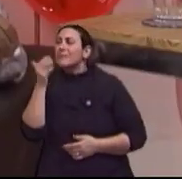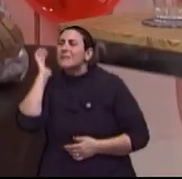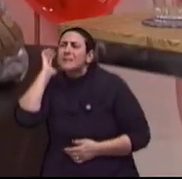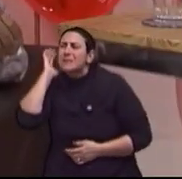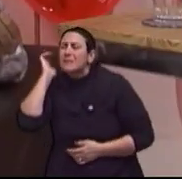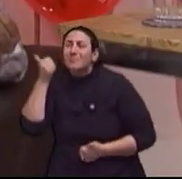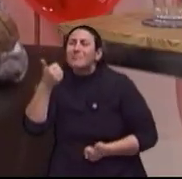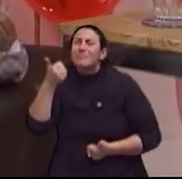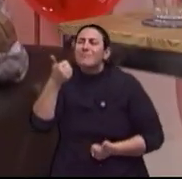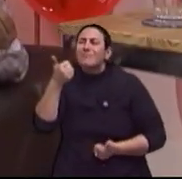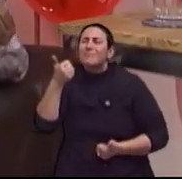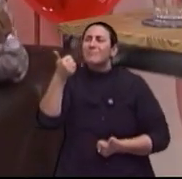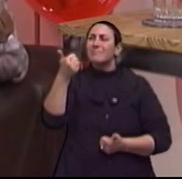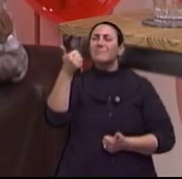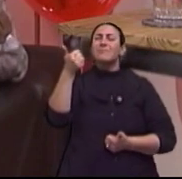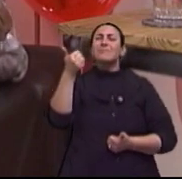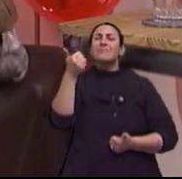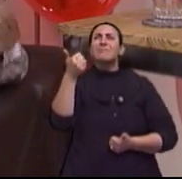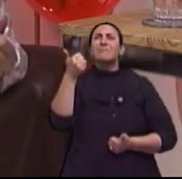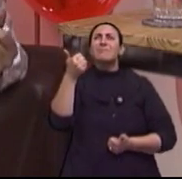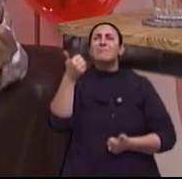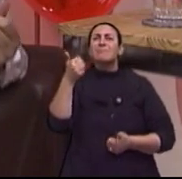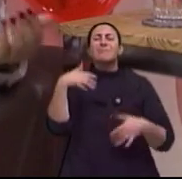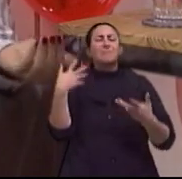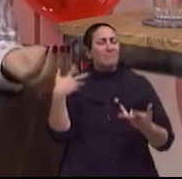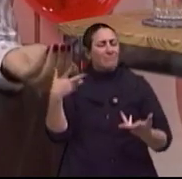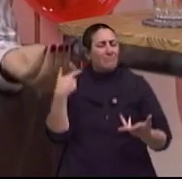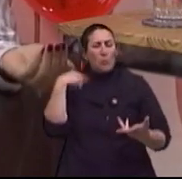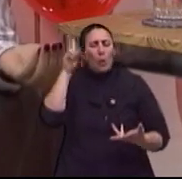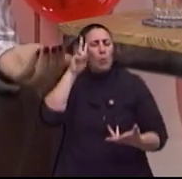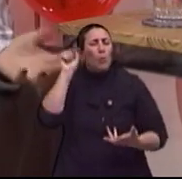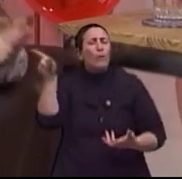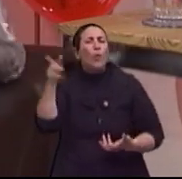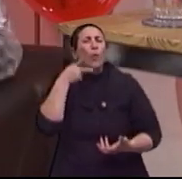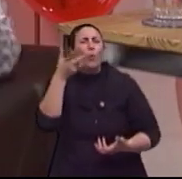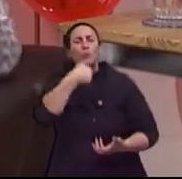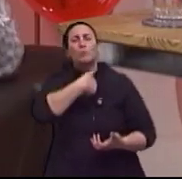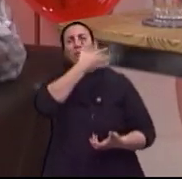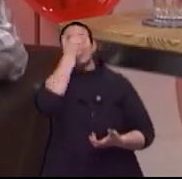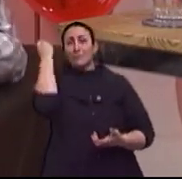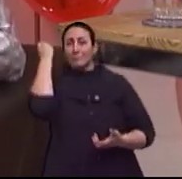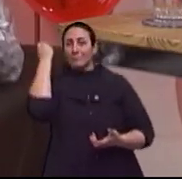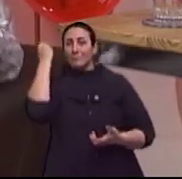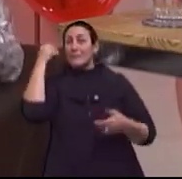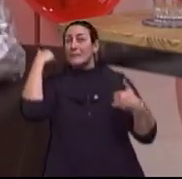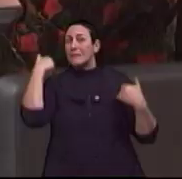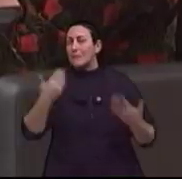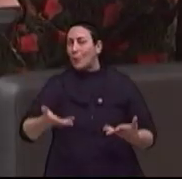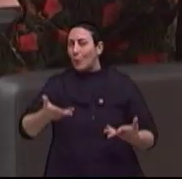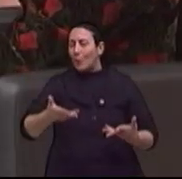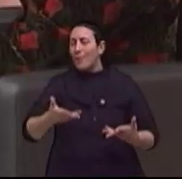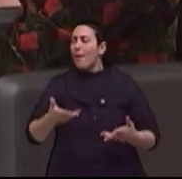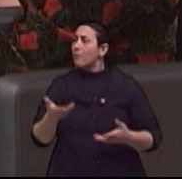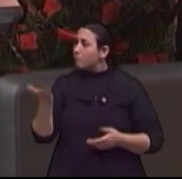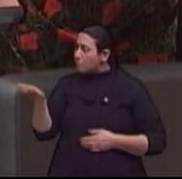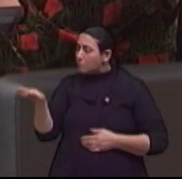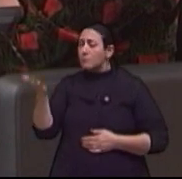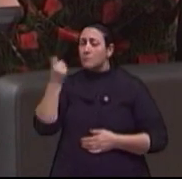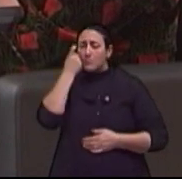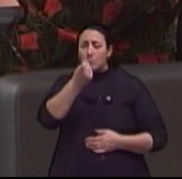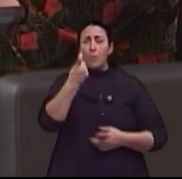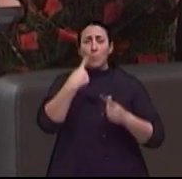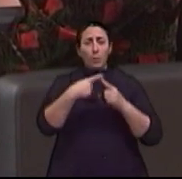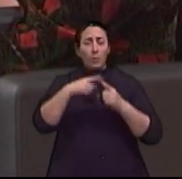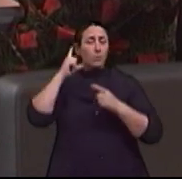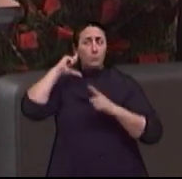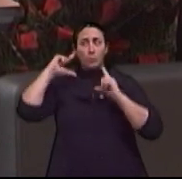Bem fez aquela força e depois Ué o que que foi falado eu não lembro mais então a memória de trabalho e aí como vai diminuí-lo